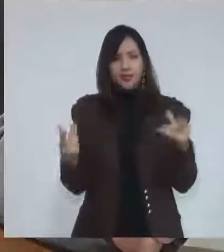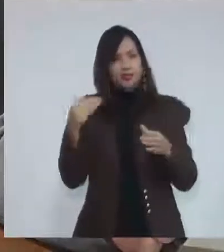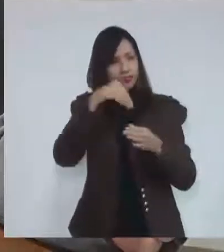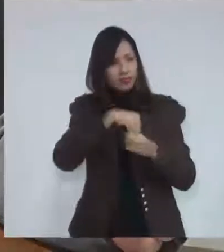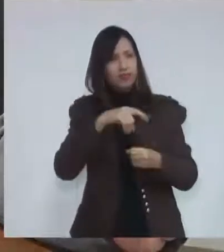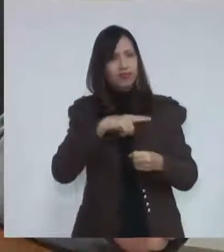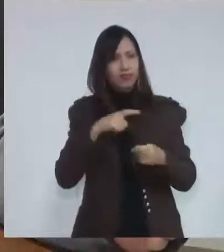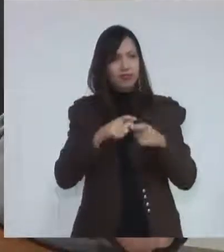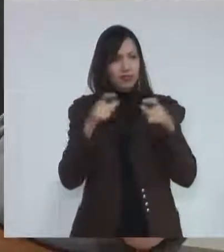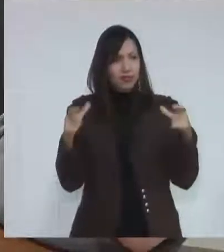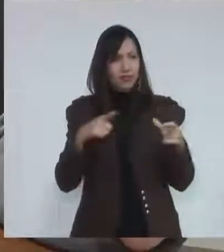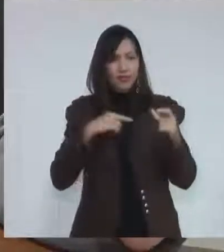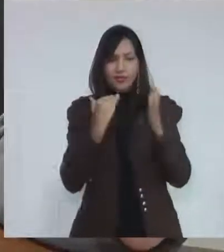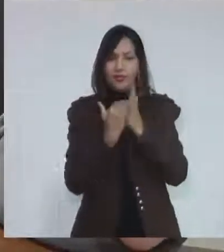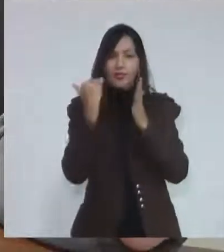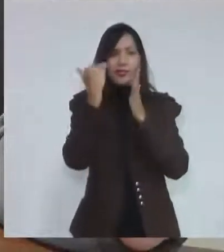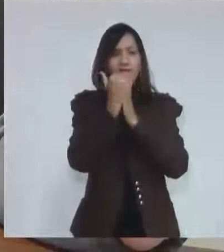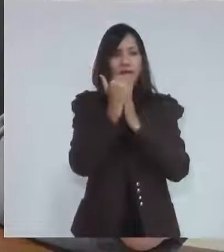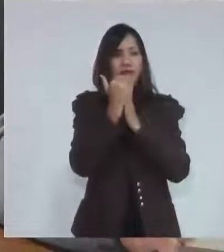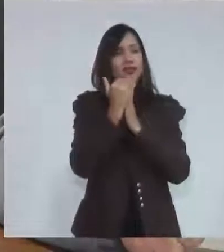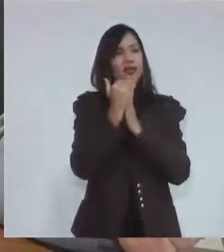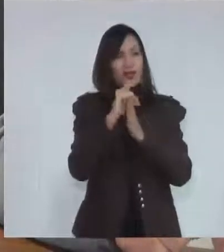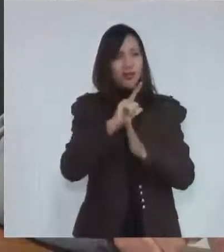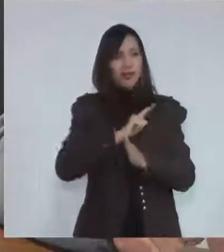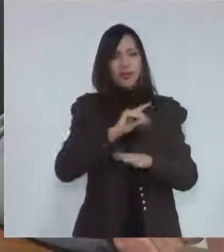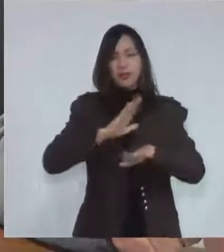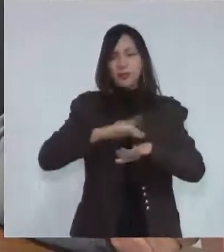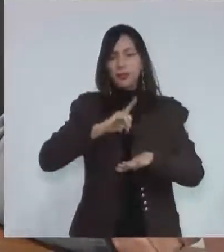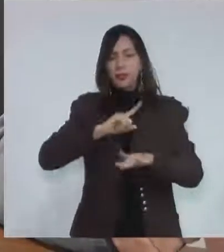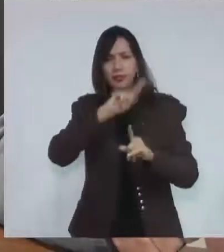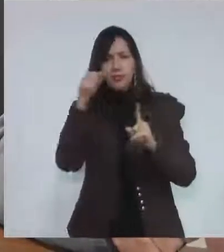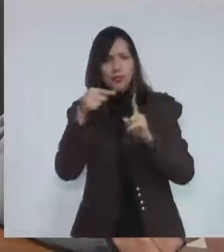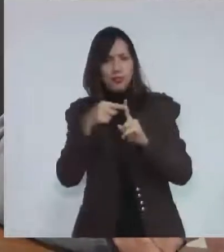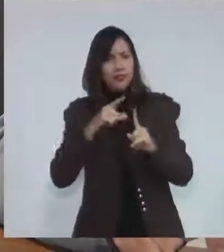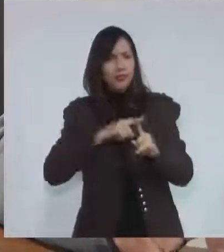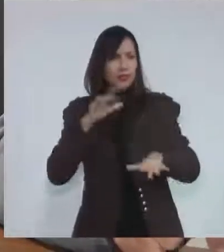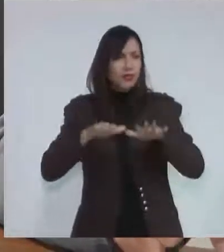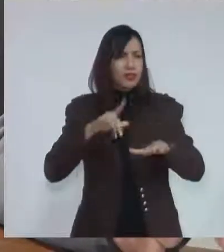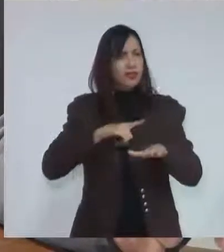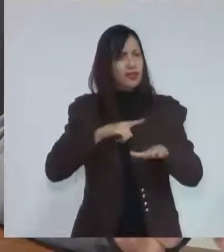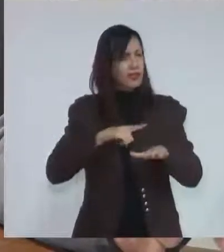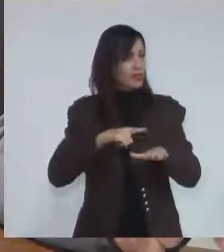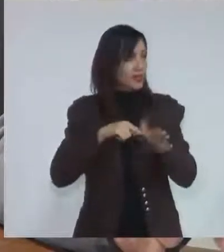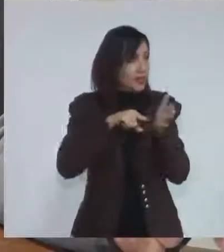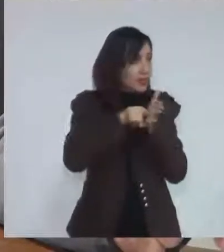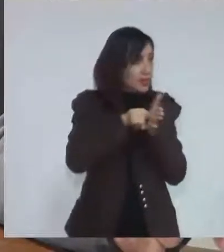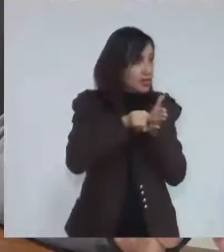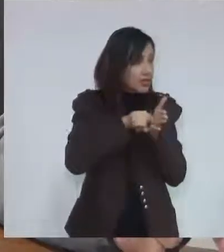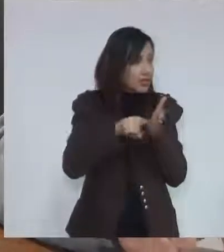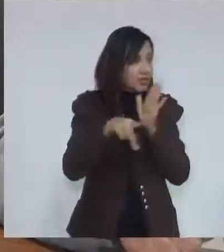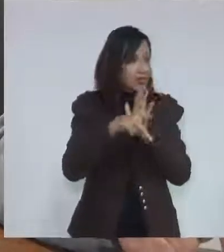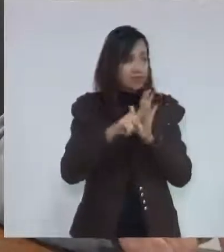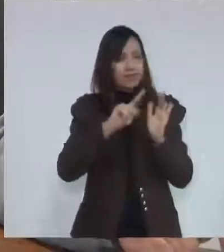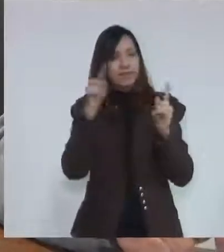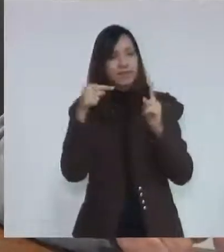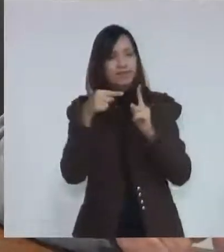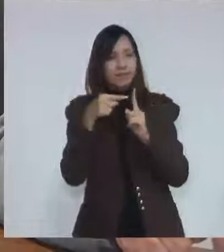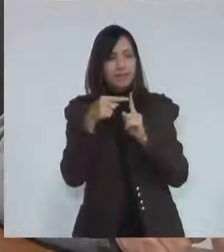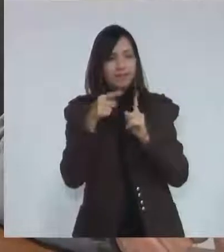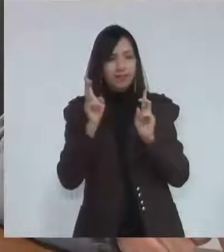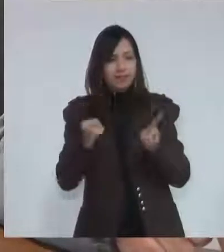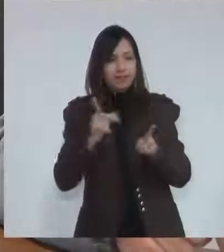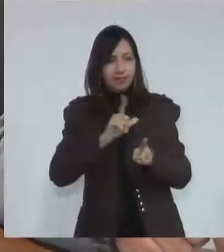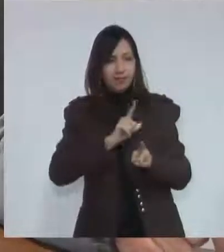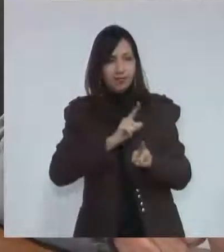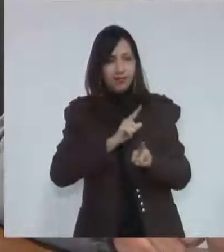que eu acho que acabam extrapolando e tendo mais esse objetivo, às vezes, de levantar suspeitas sobre determinados assuntos, mesmo